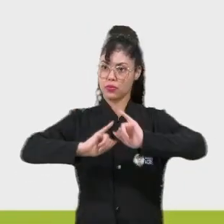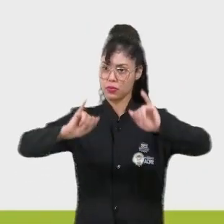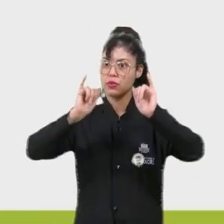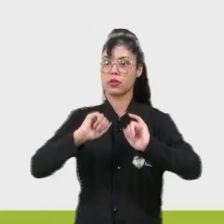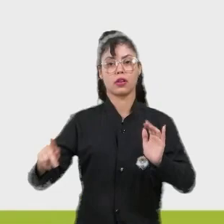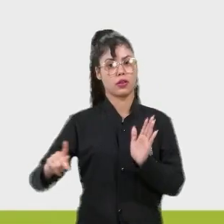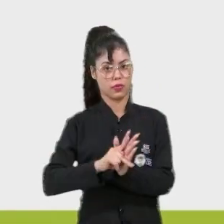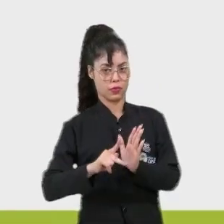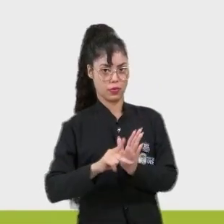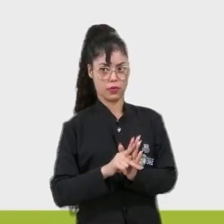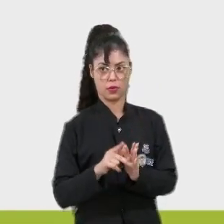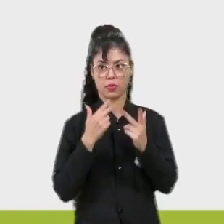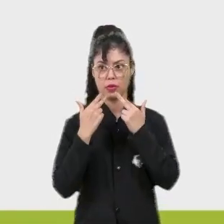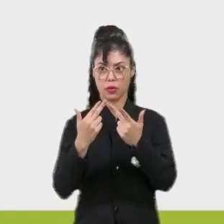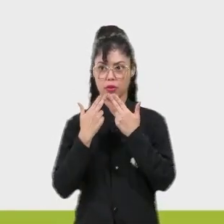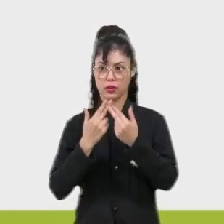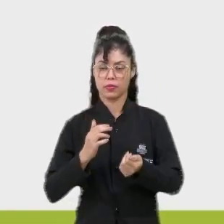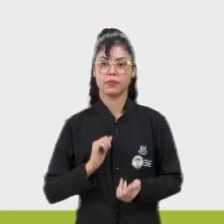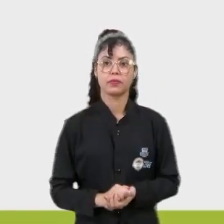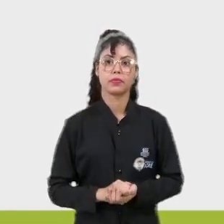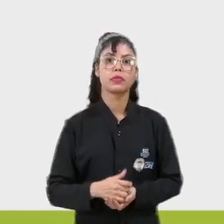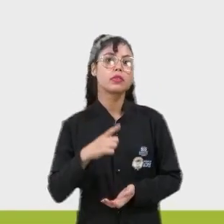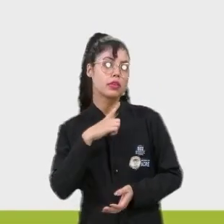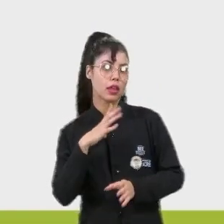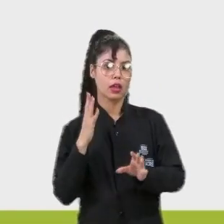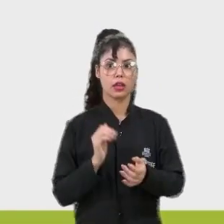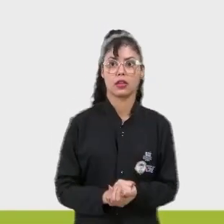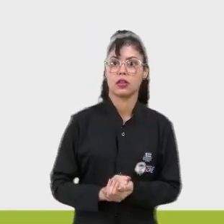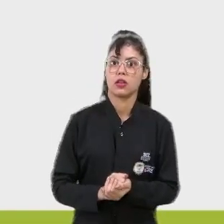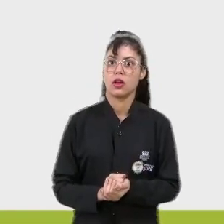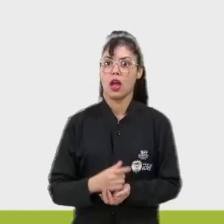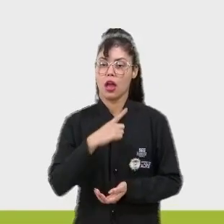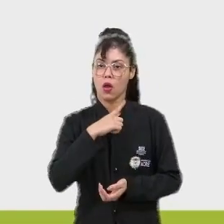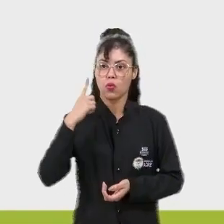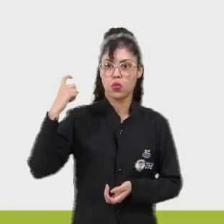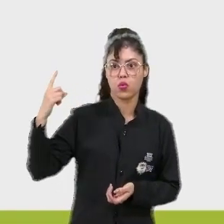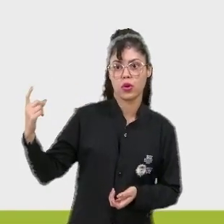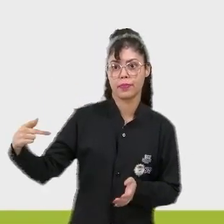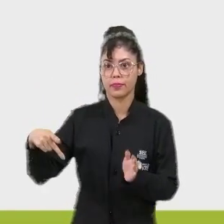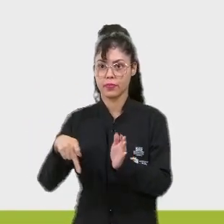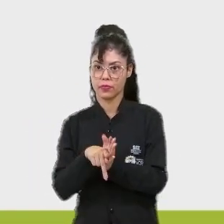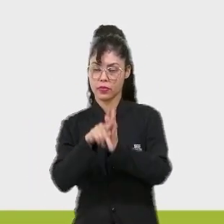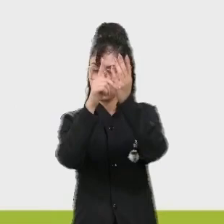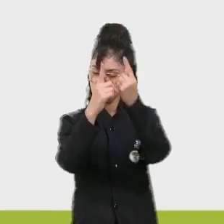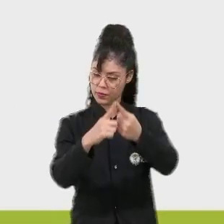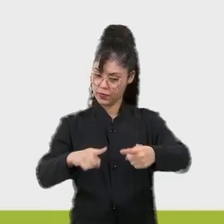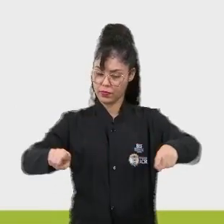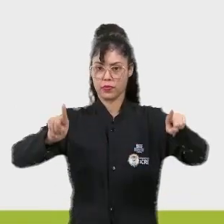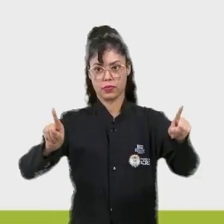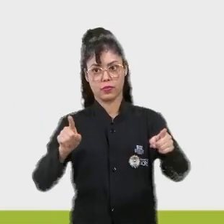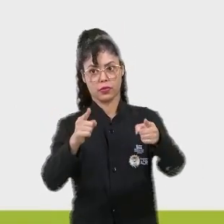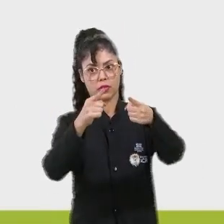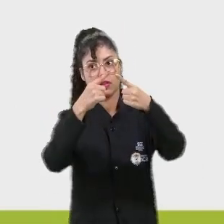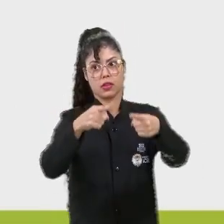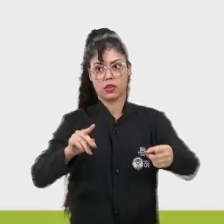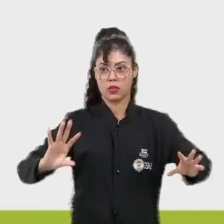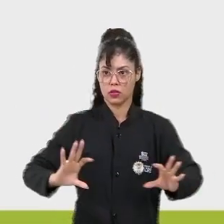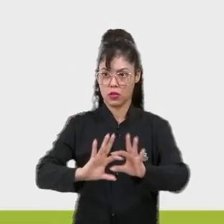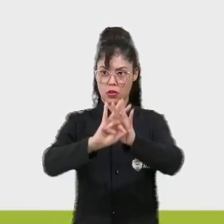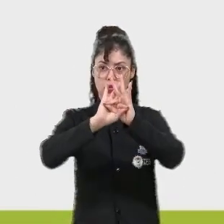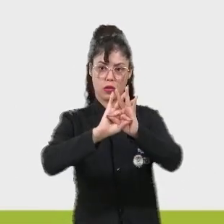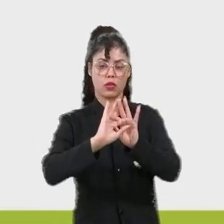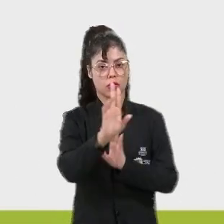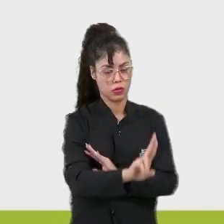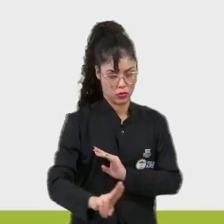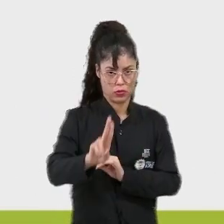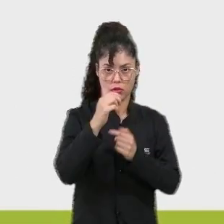a própria notícia. Há uma sonoridade no texto literário, uma musicalidade e o uso